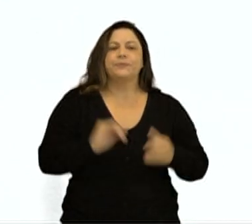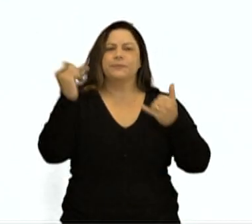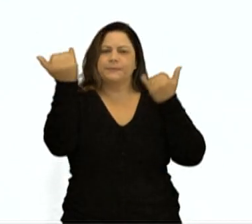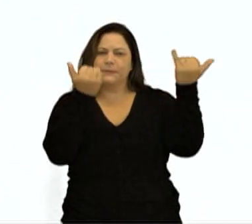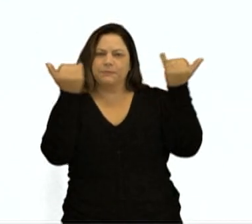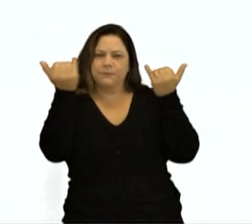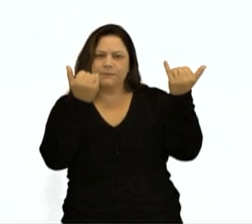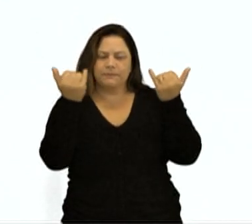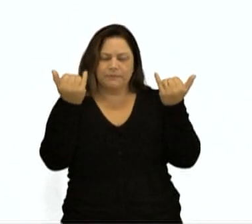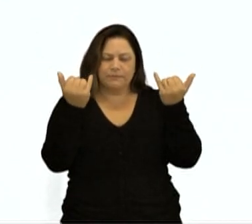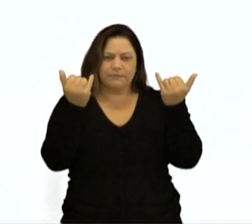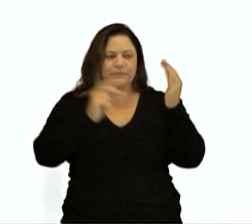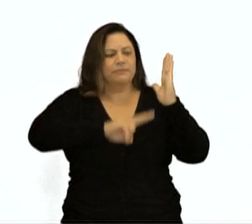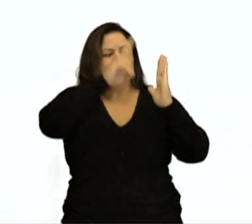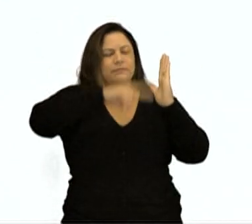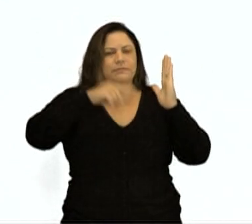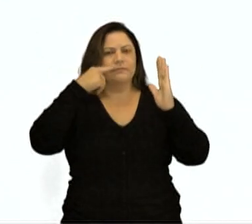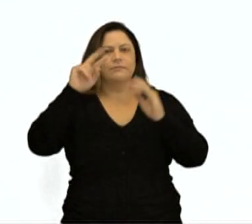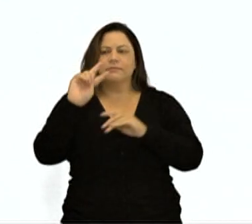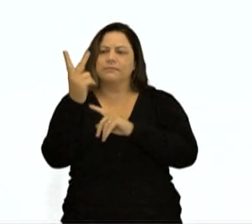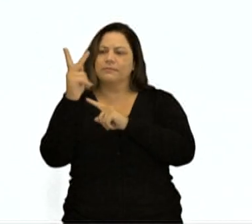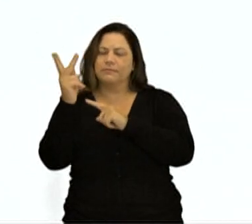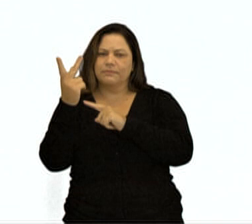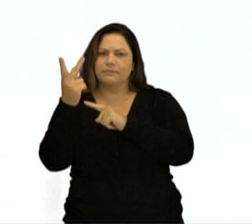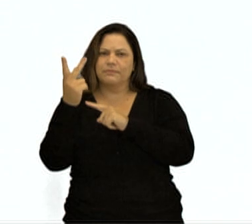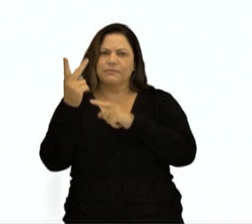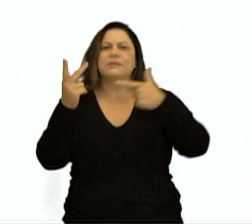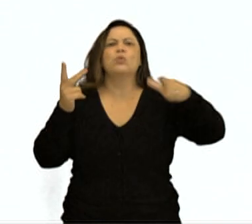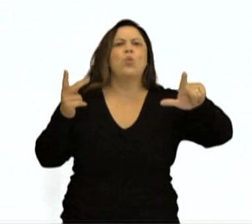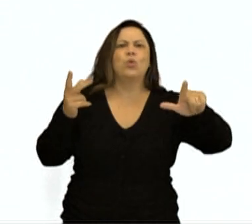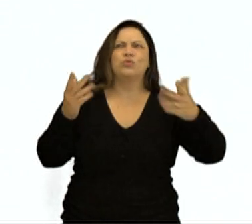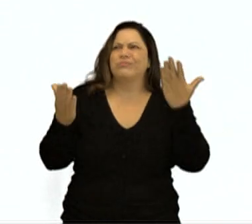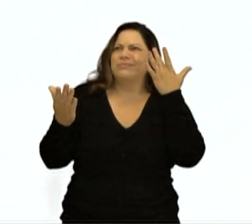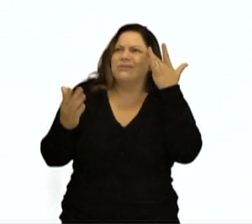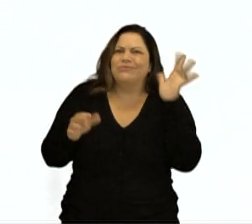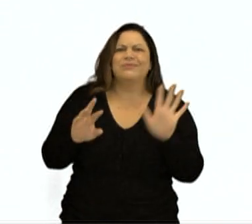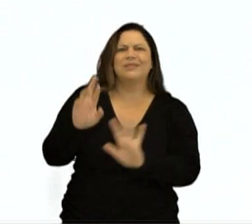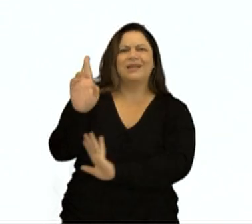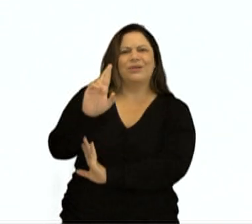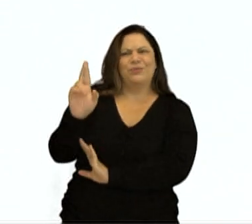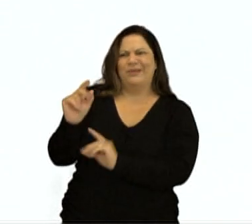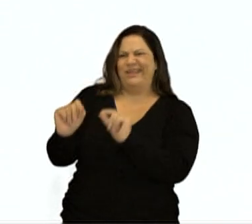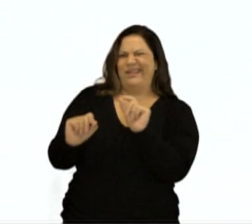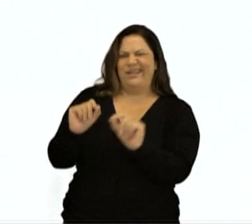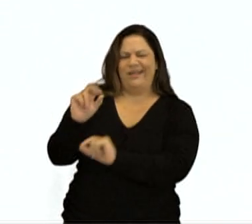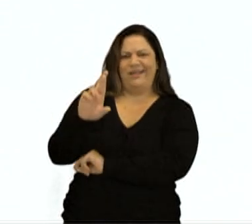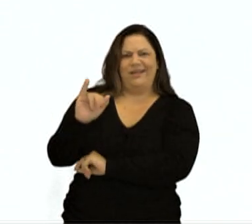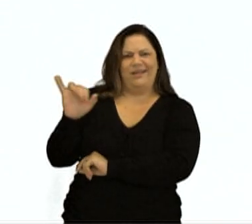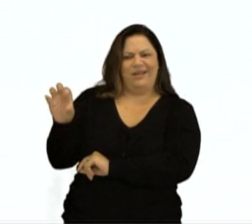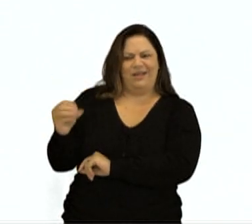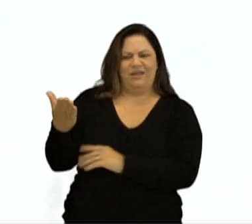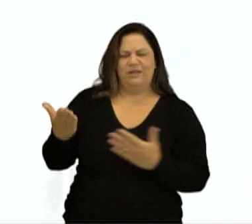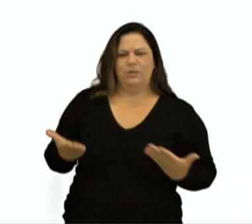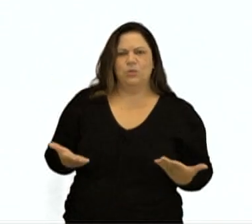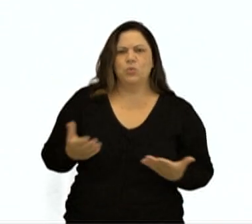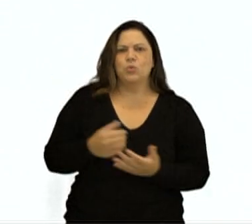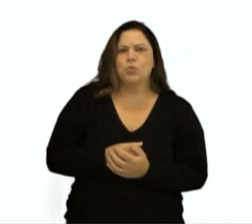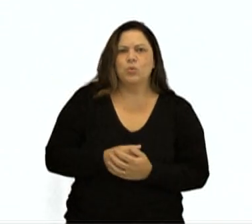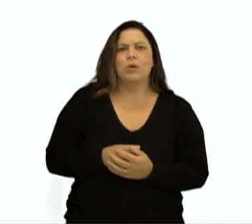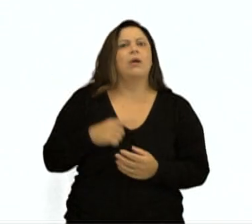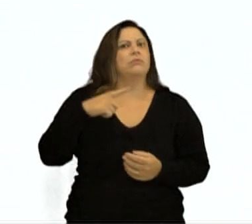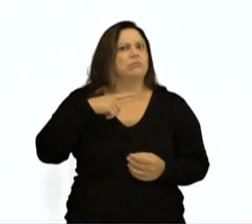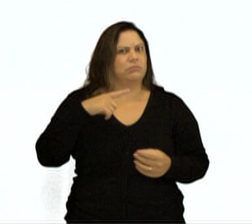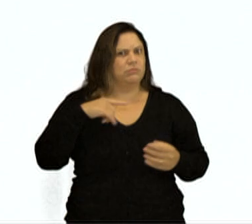a gente tem a altura. E o outro dado, você não tem, mas eu não tenho raio, professor. Bem, mas ele tem mais um dado ali, dizendo que a